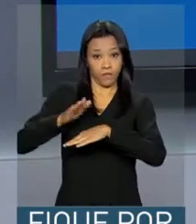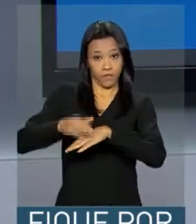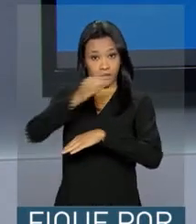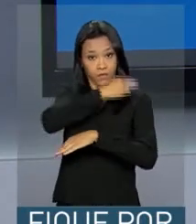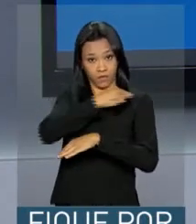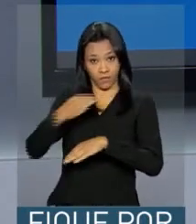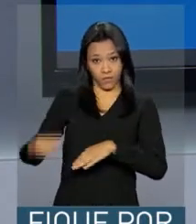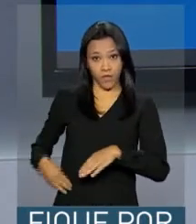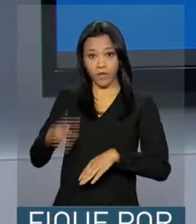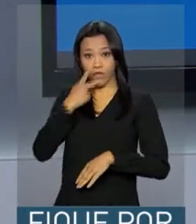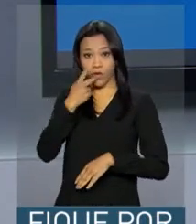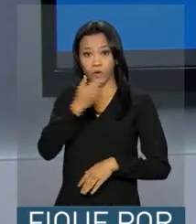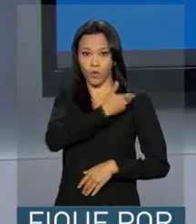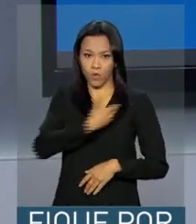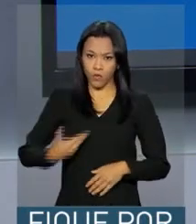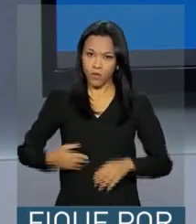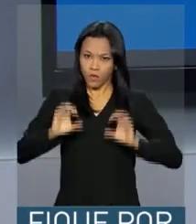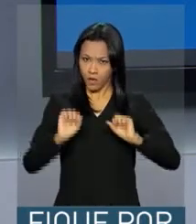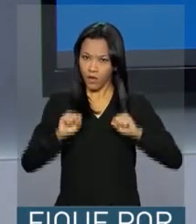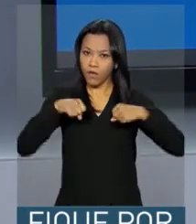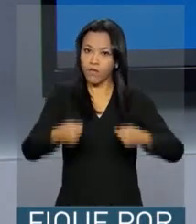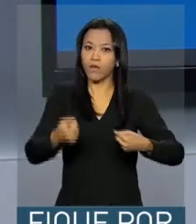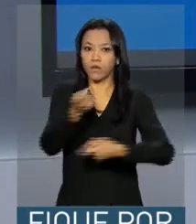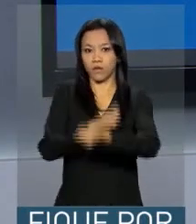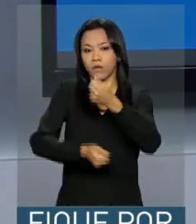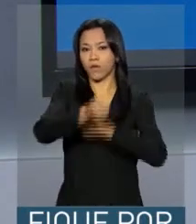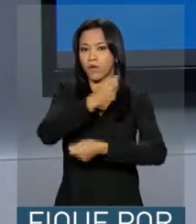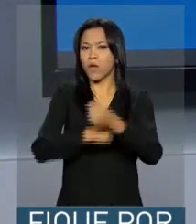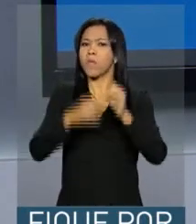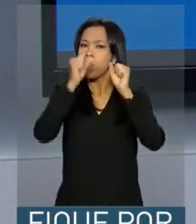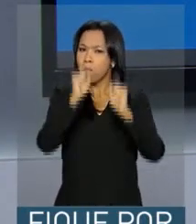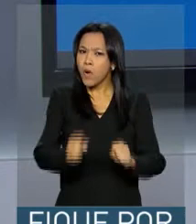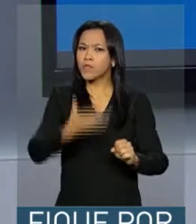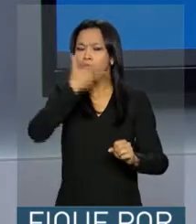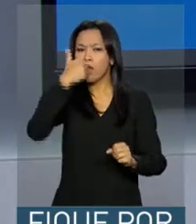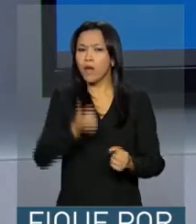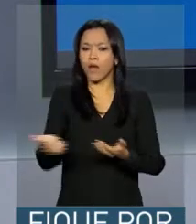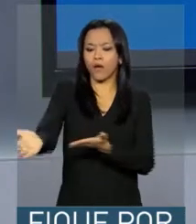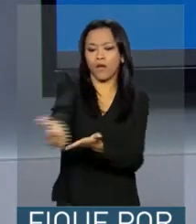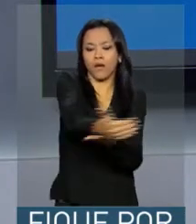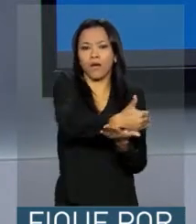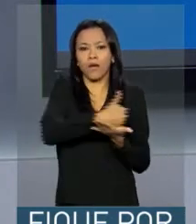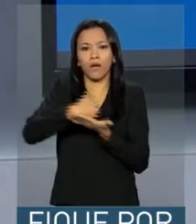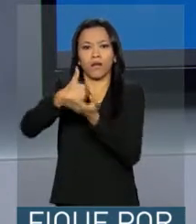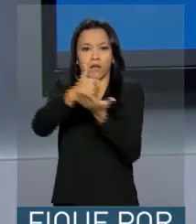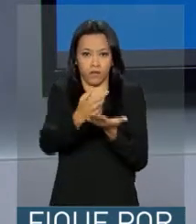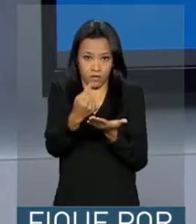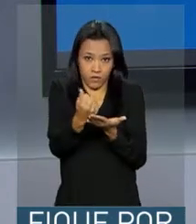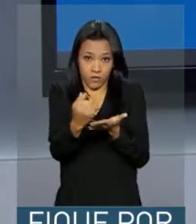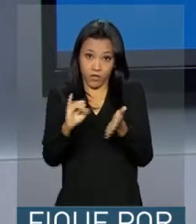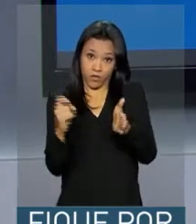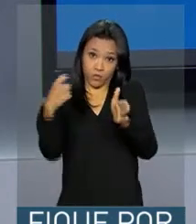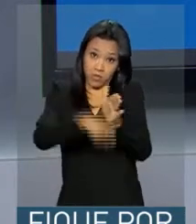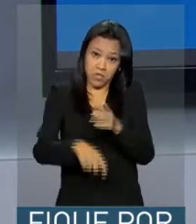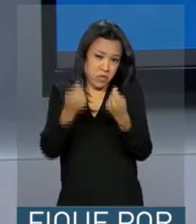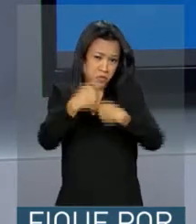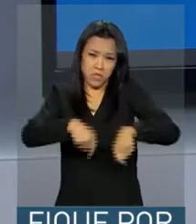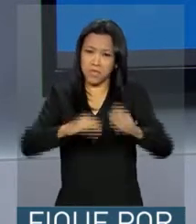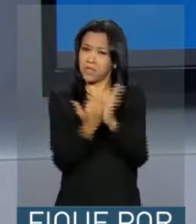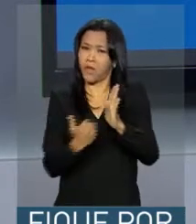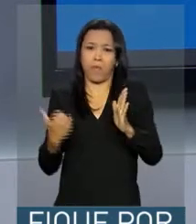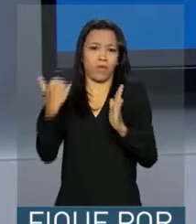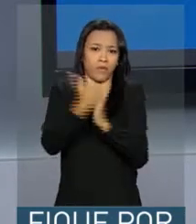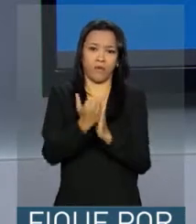governo espera que a retomada do crescimento econômico possa melhorar a arrecadação do país, sem que seja necessário